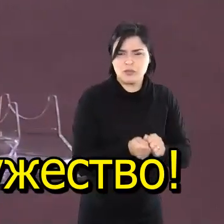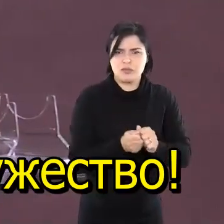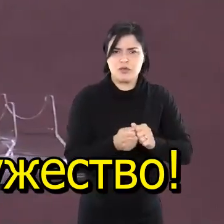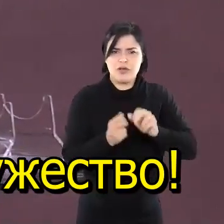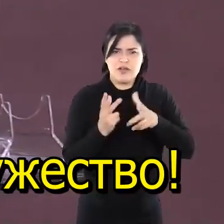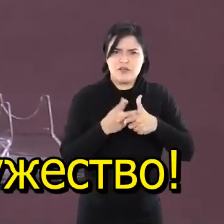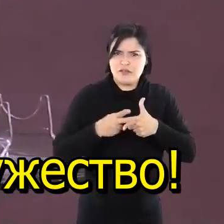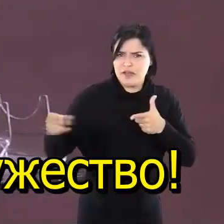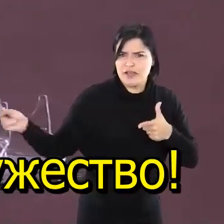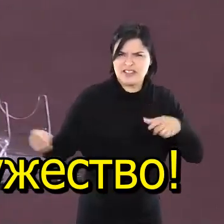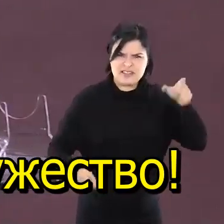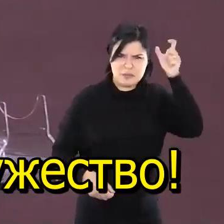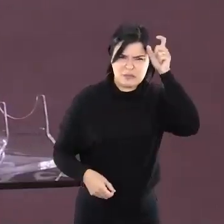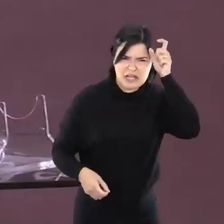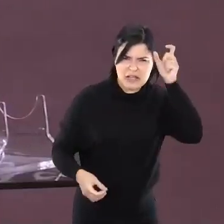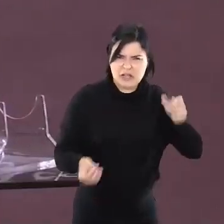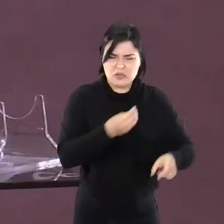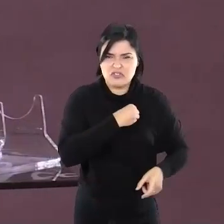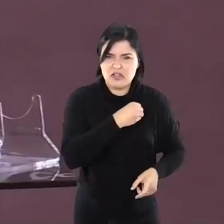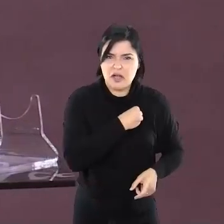conosco para nos encorajar.